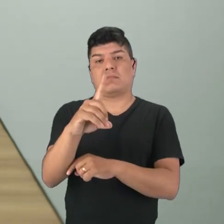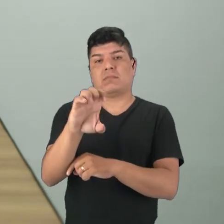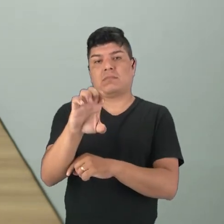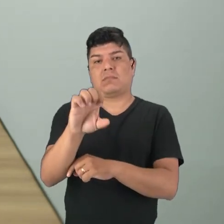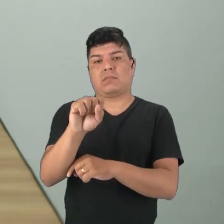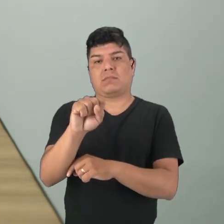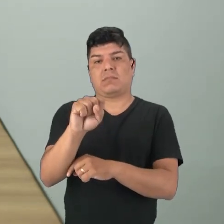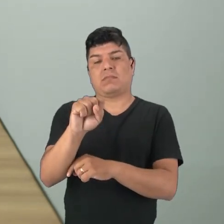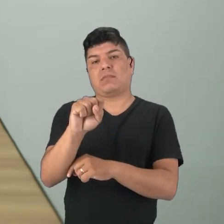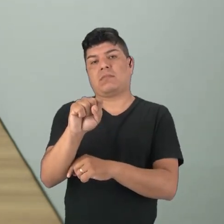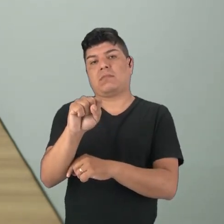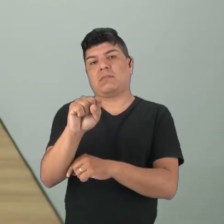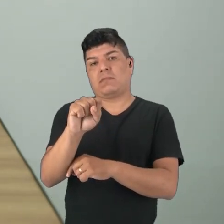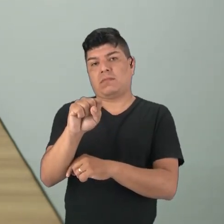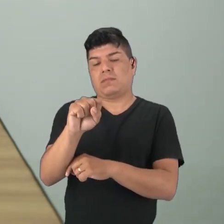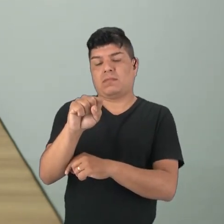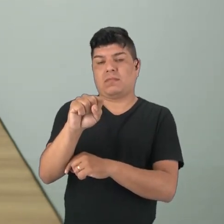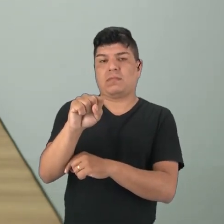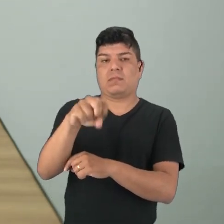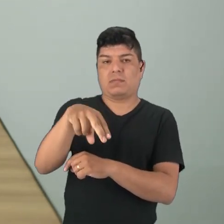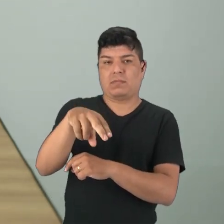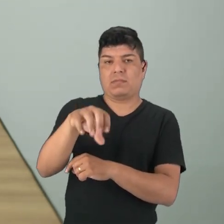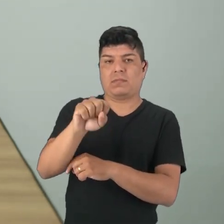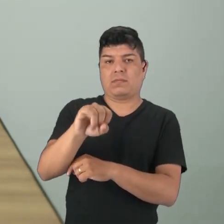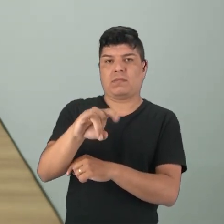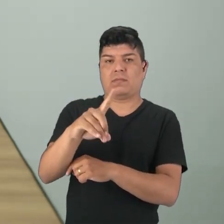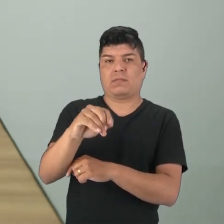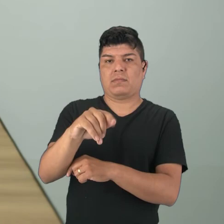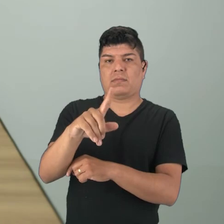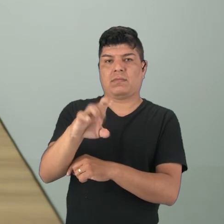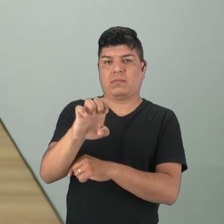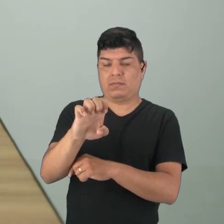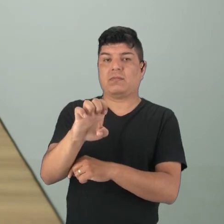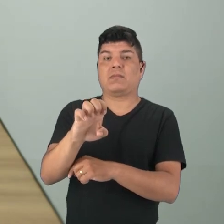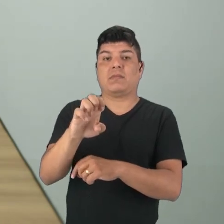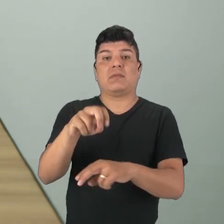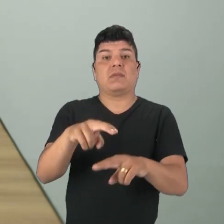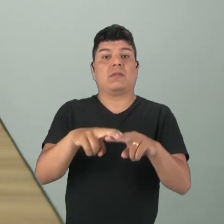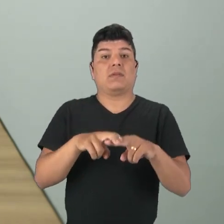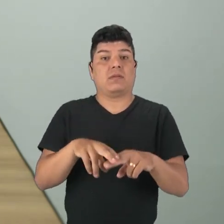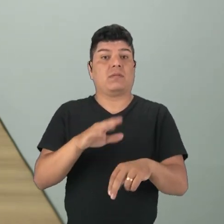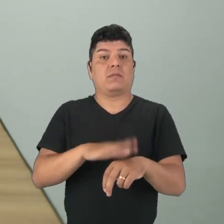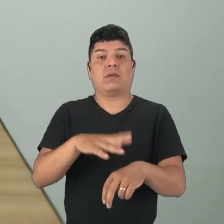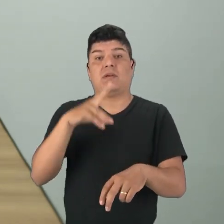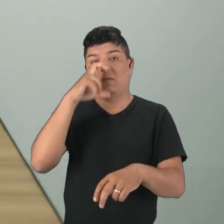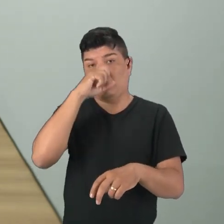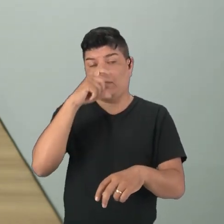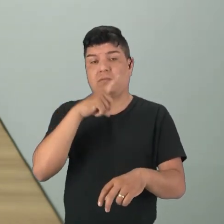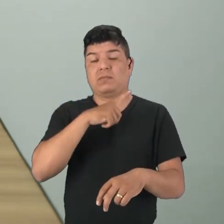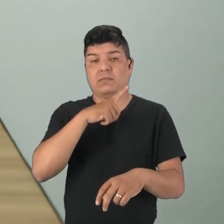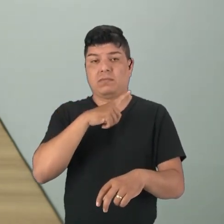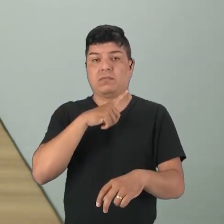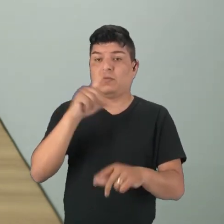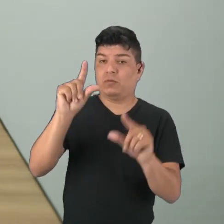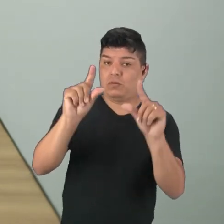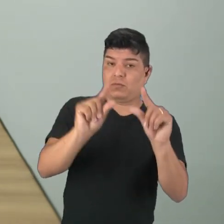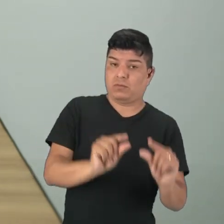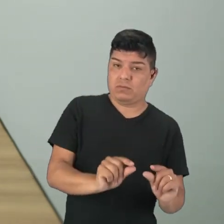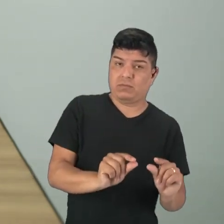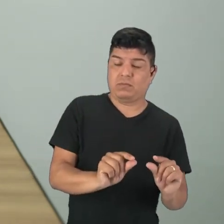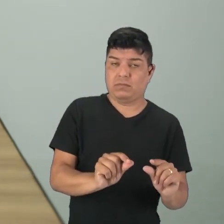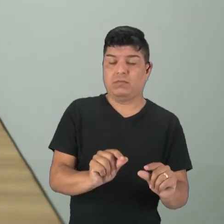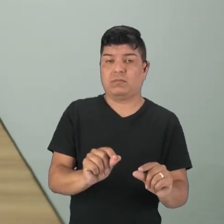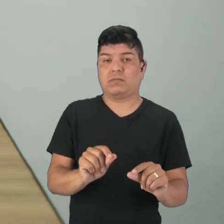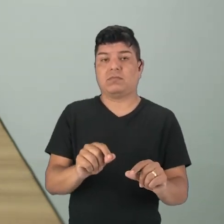Então, quanto mais denso for um objeto, mais peso, mais força ele vai ter. Quanto menos,